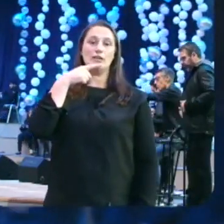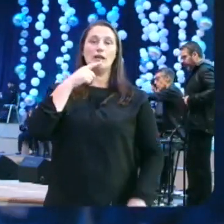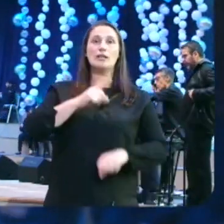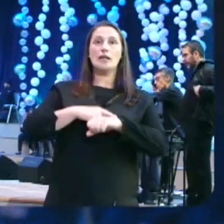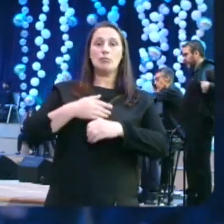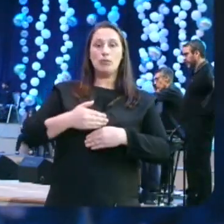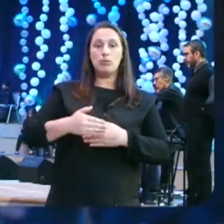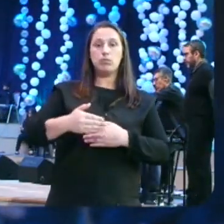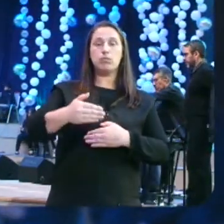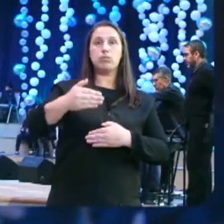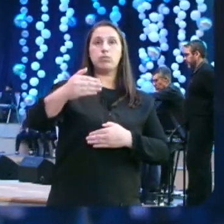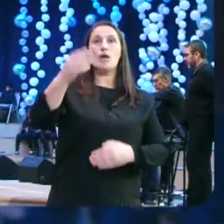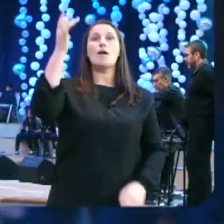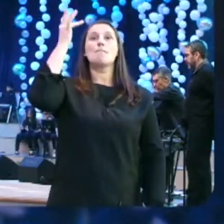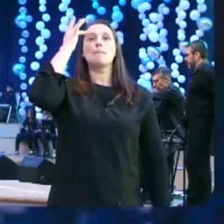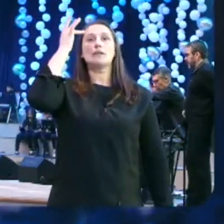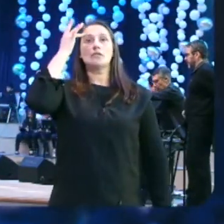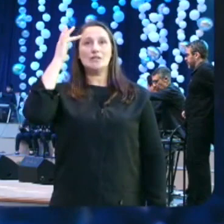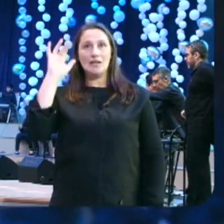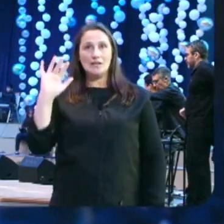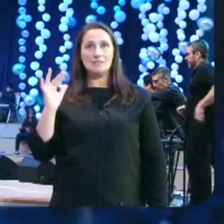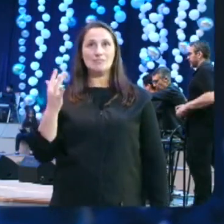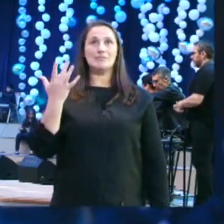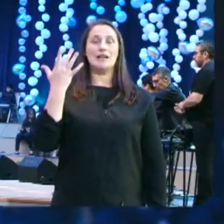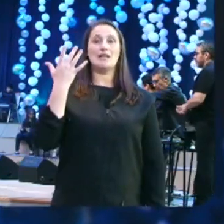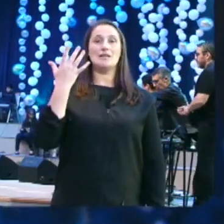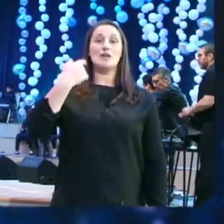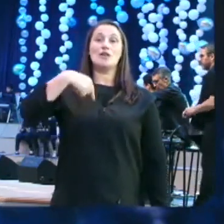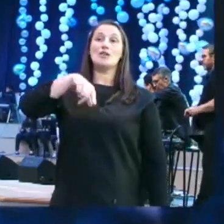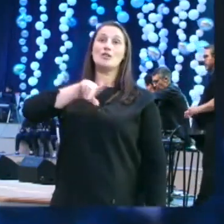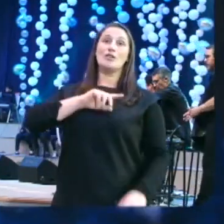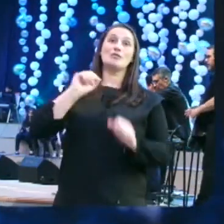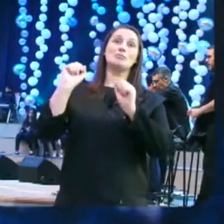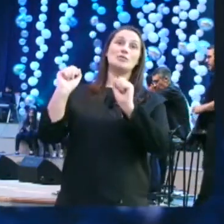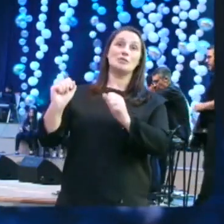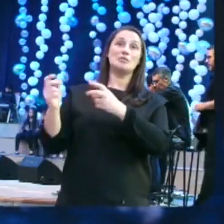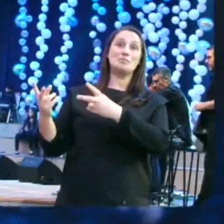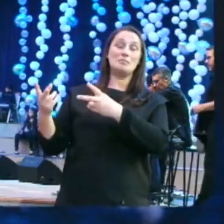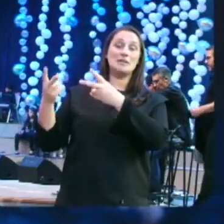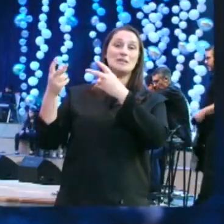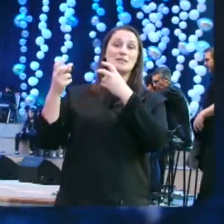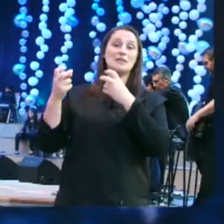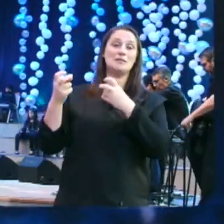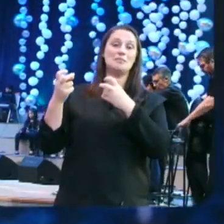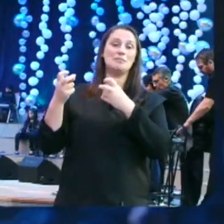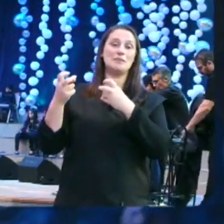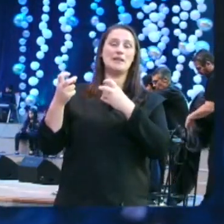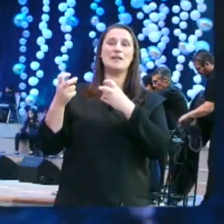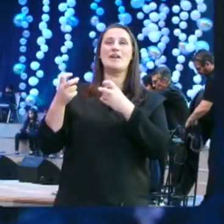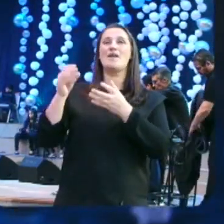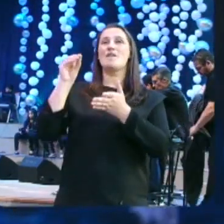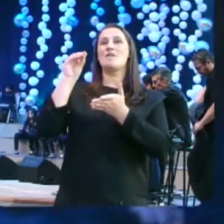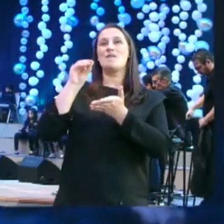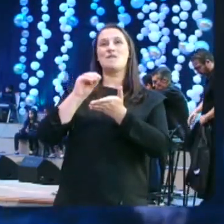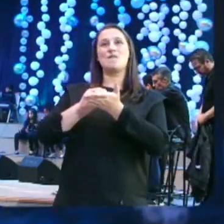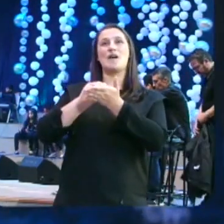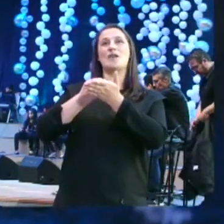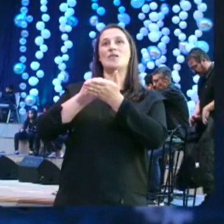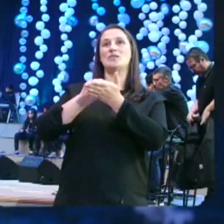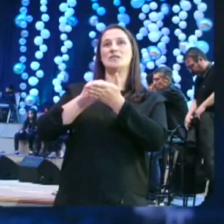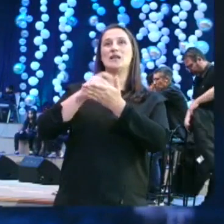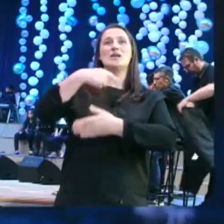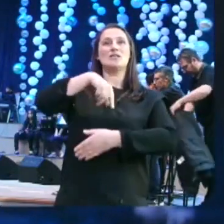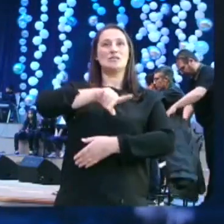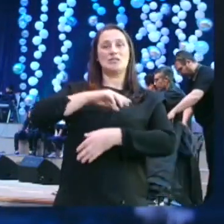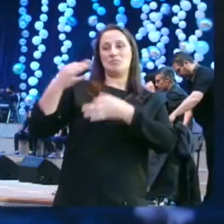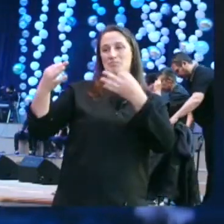passa e a maturidade nos vem, mais percebemos o quanto nos falta para ser perfeito em qualquer área